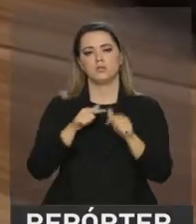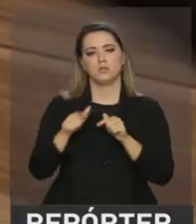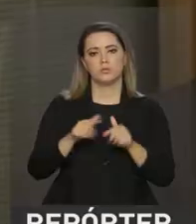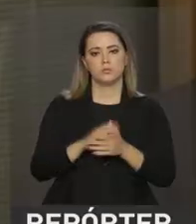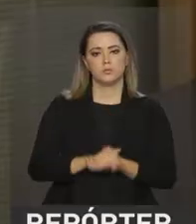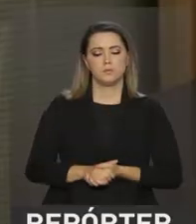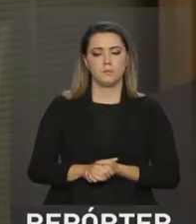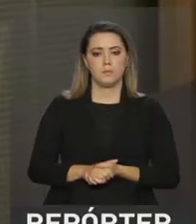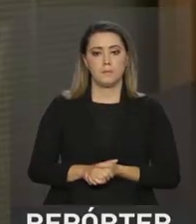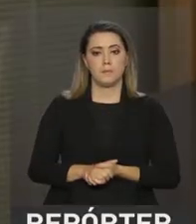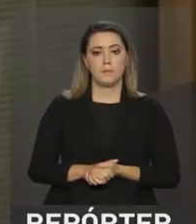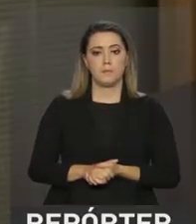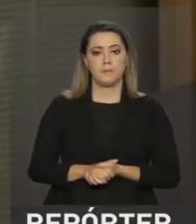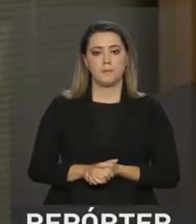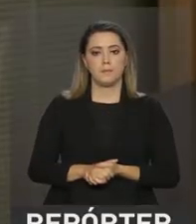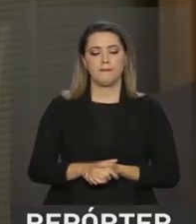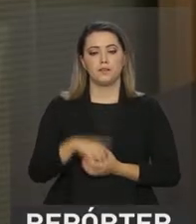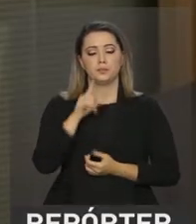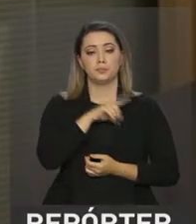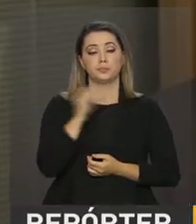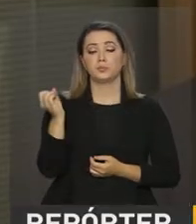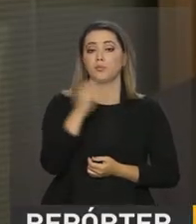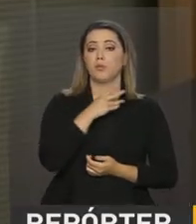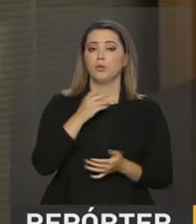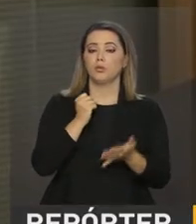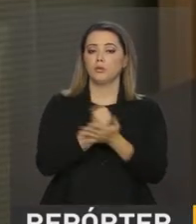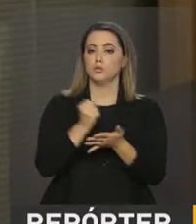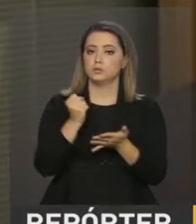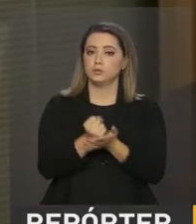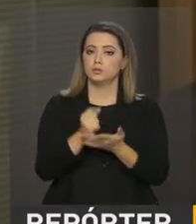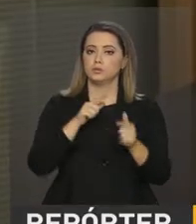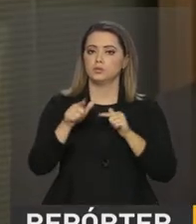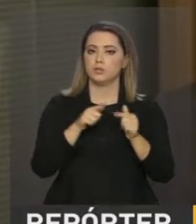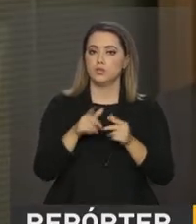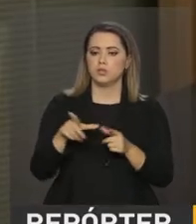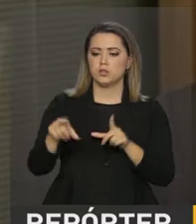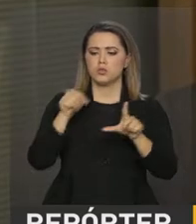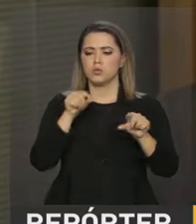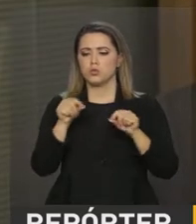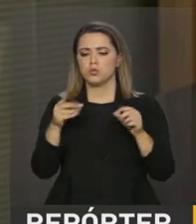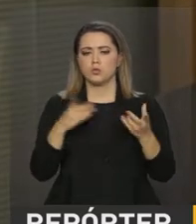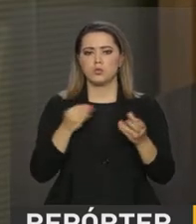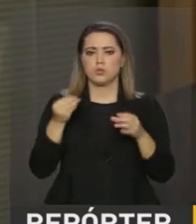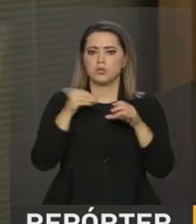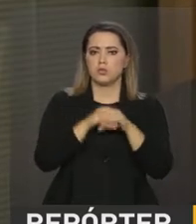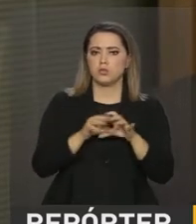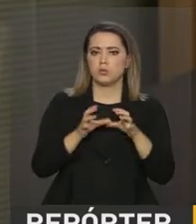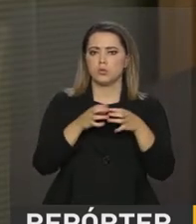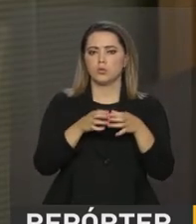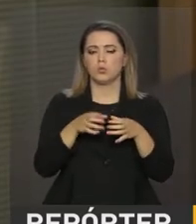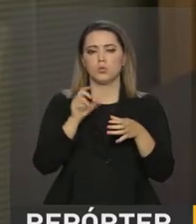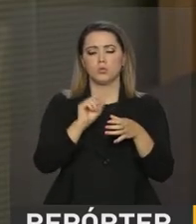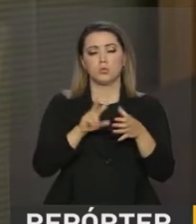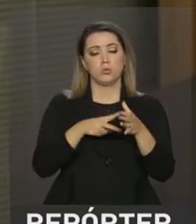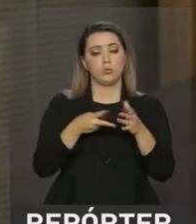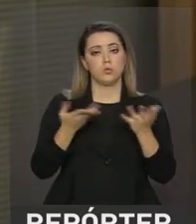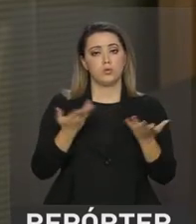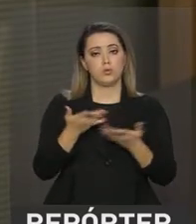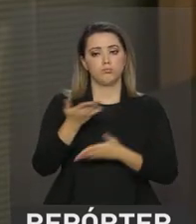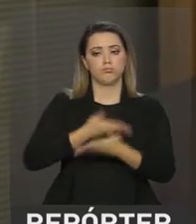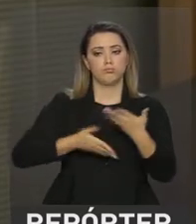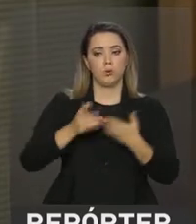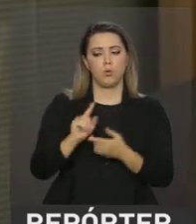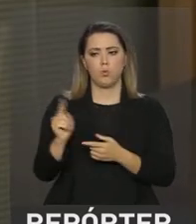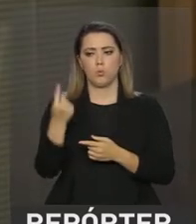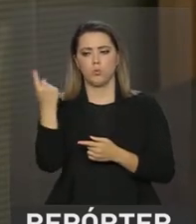país essas novas modalidades de contratos de trabalho as opções foram trazidos para dentro da negociação coletiva e o campo até da negociação